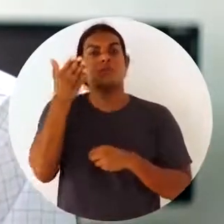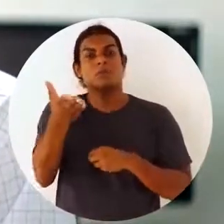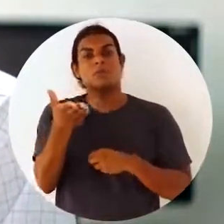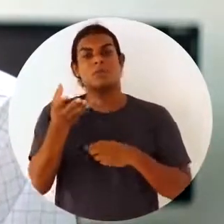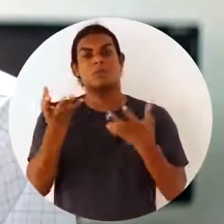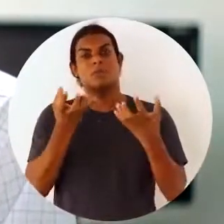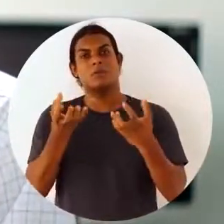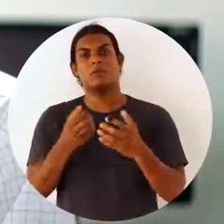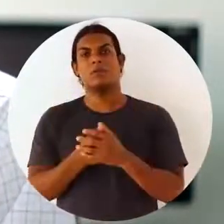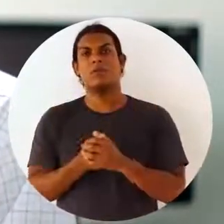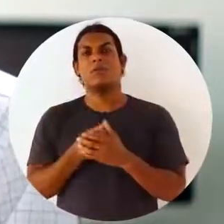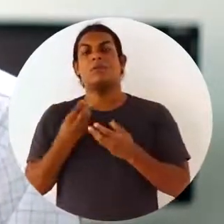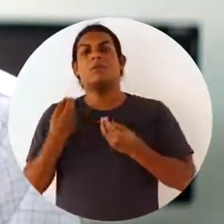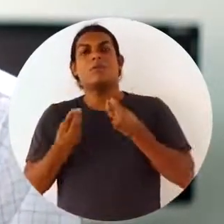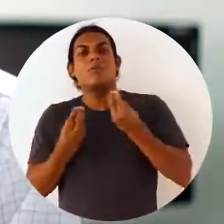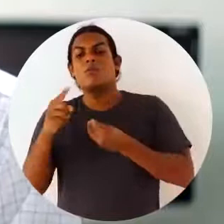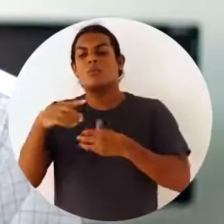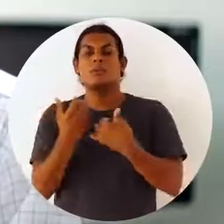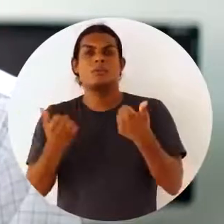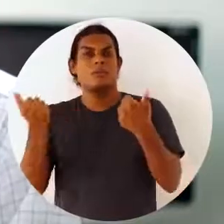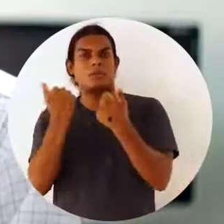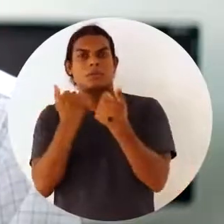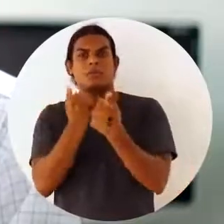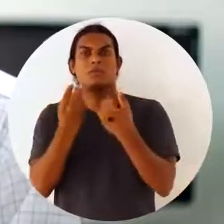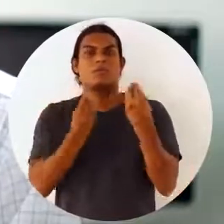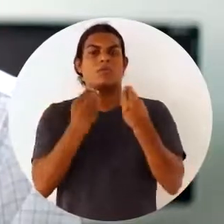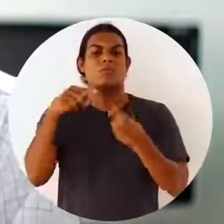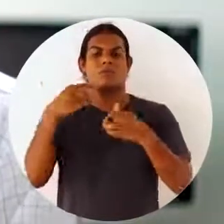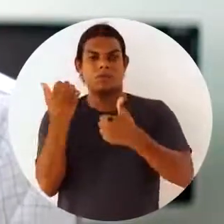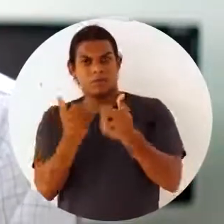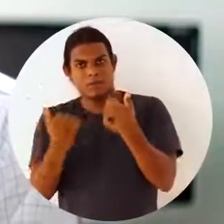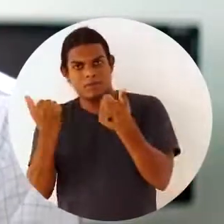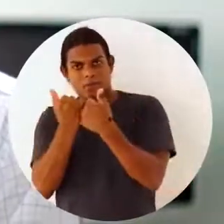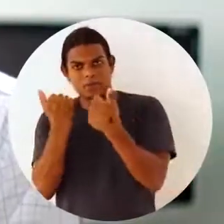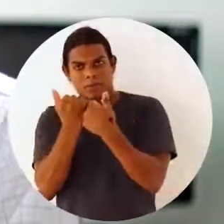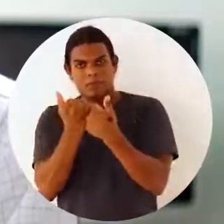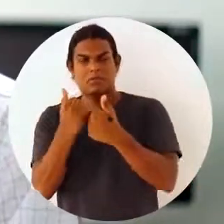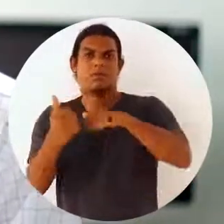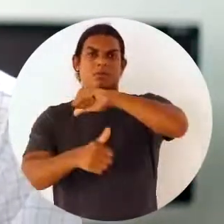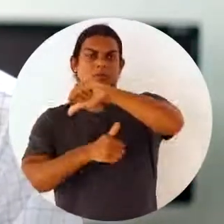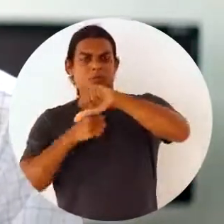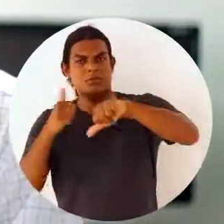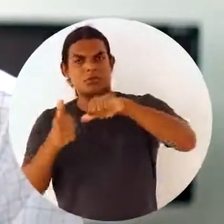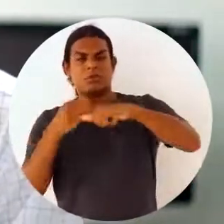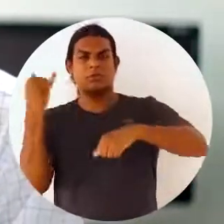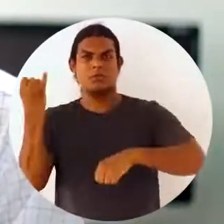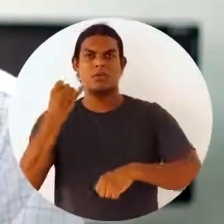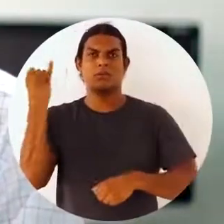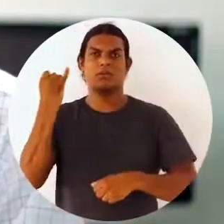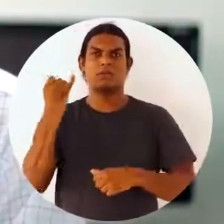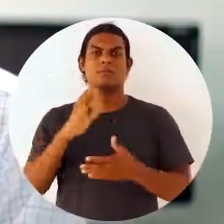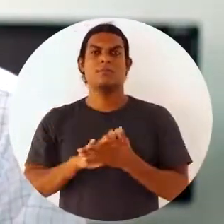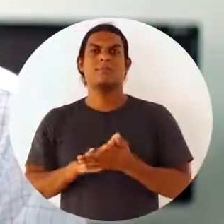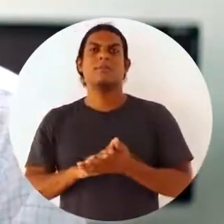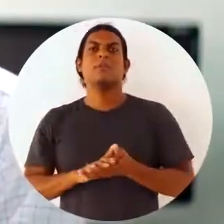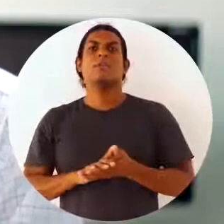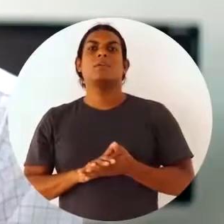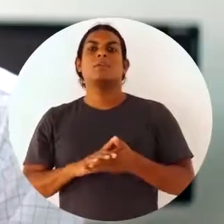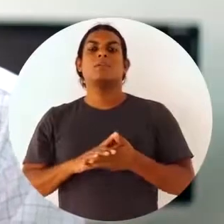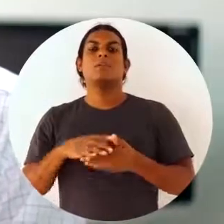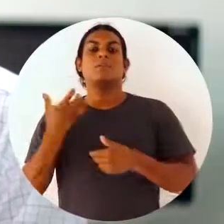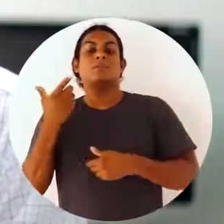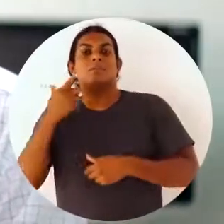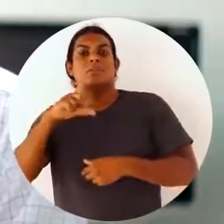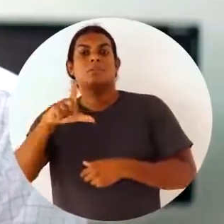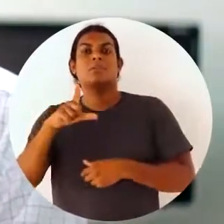efetivamente com essa adaptação, essa mudança específica. A partir disso, se eu quiser, por exemplo, melhorar o acesso